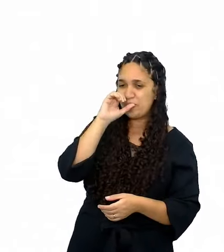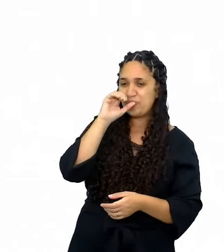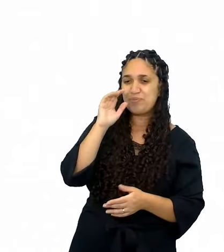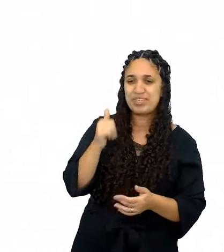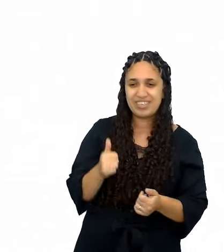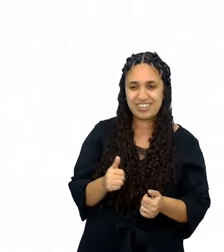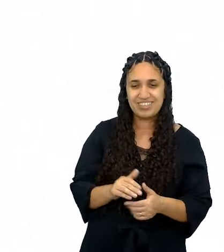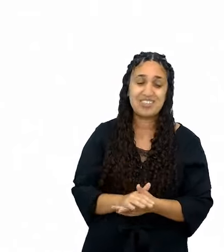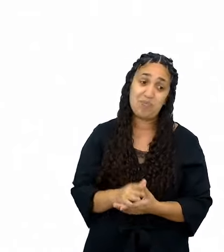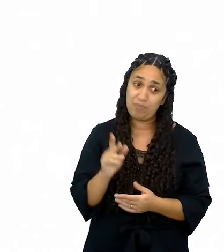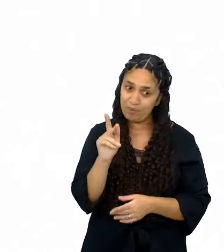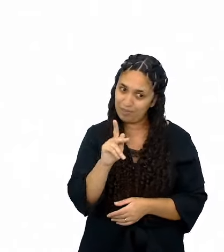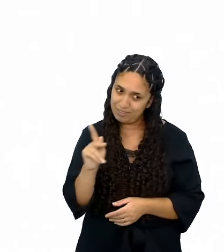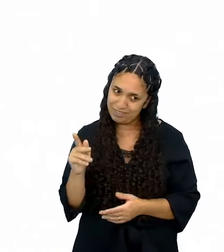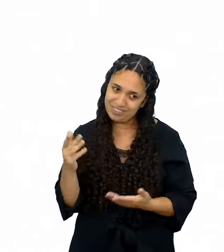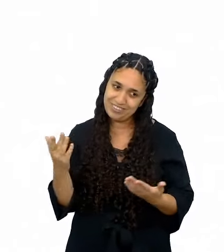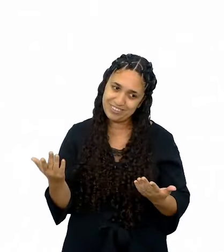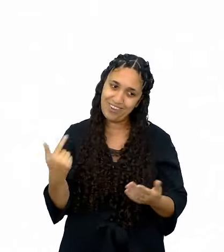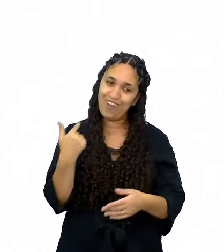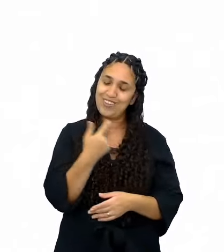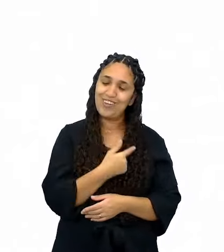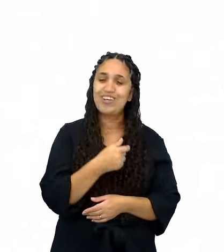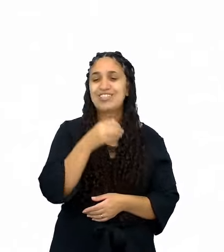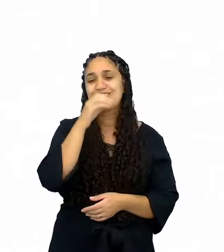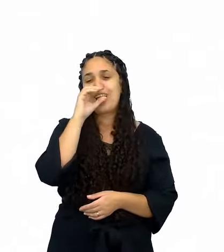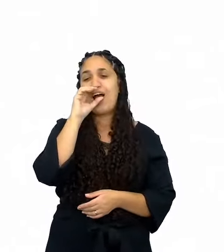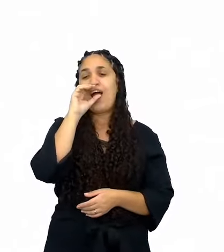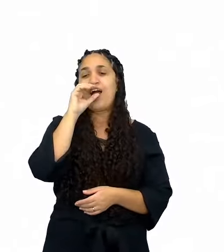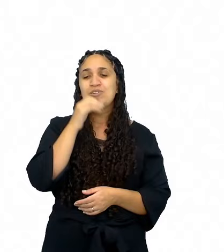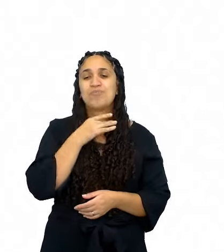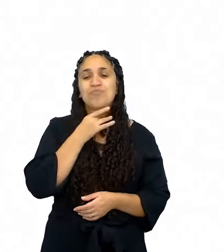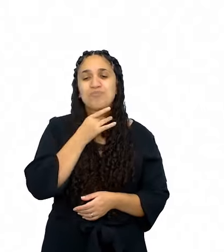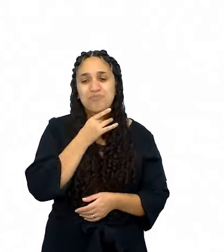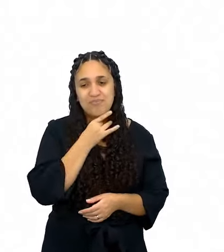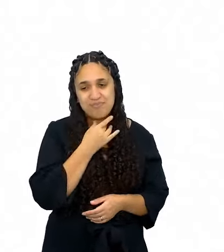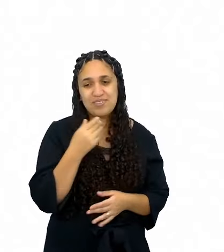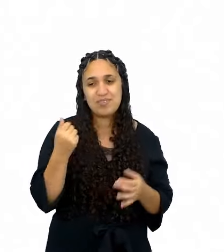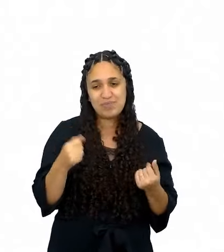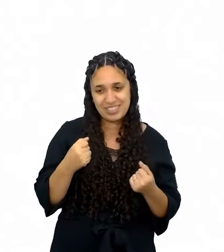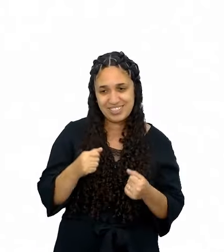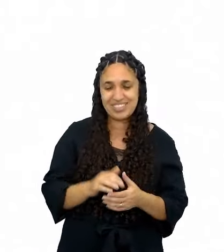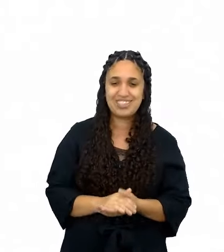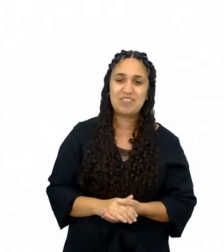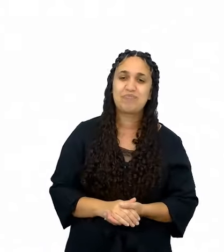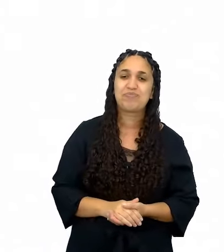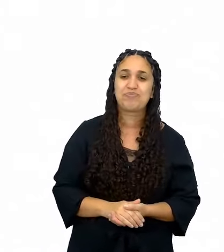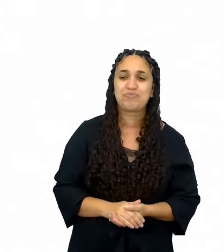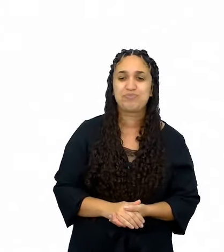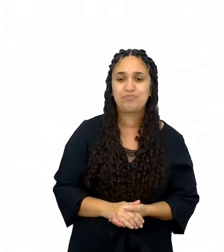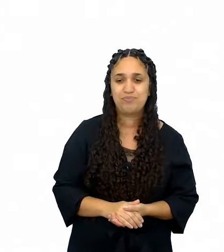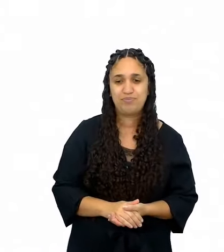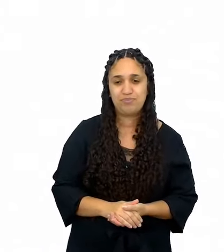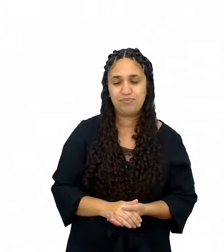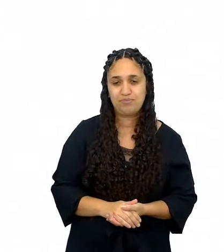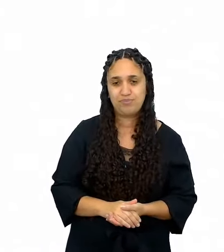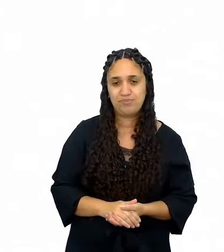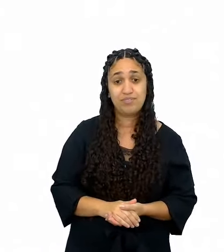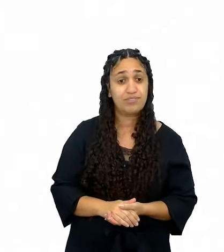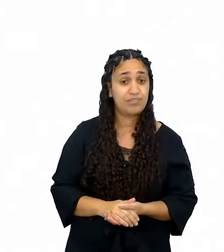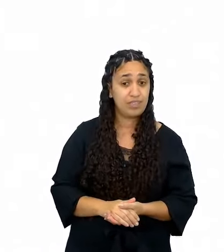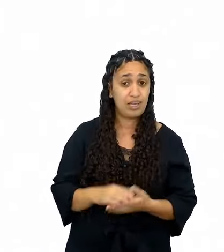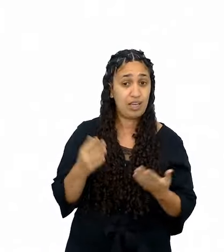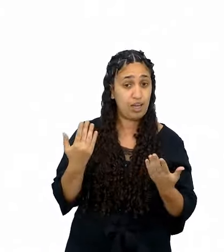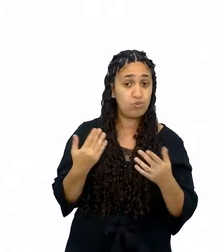lá. Olhem, eu escolhi essas aulas porque estão no início desta sequência, quando